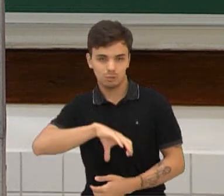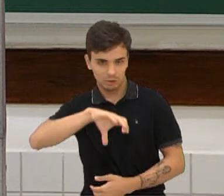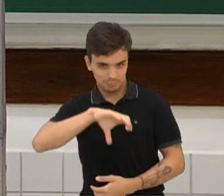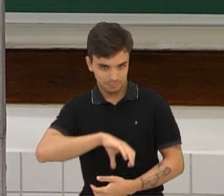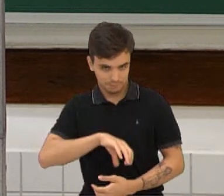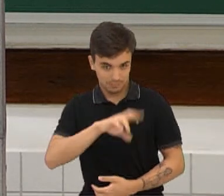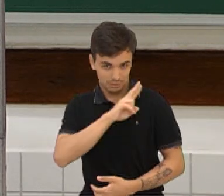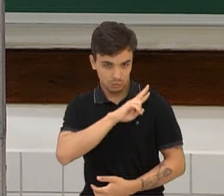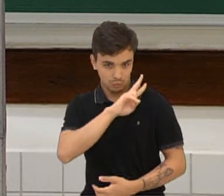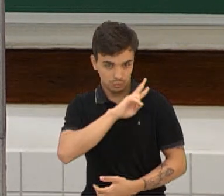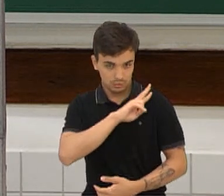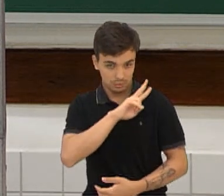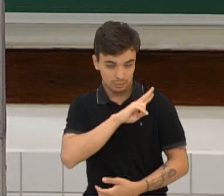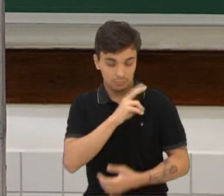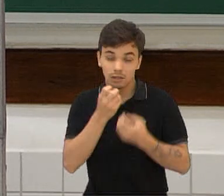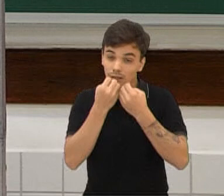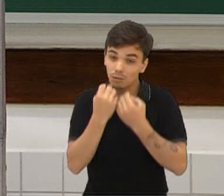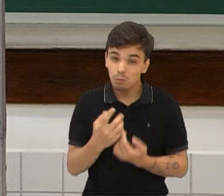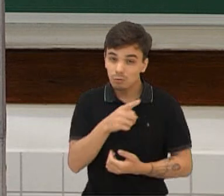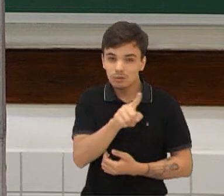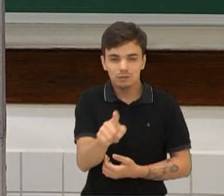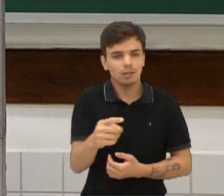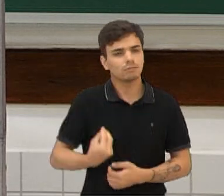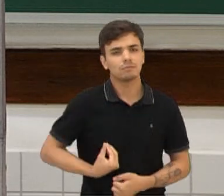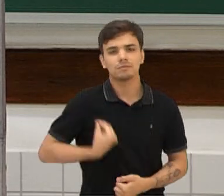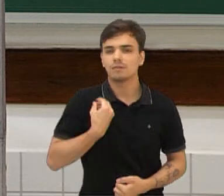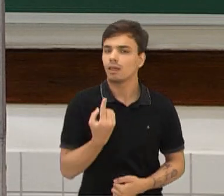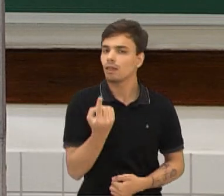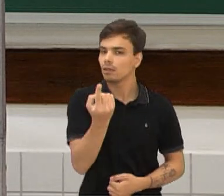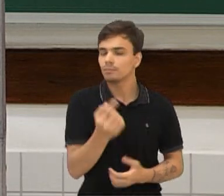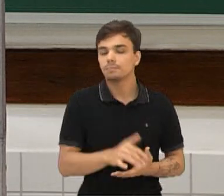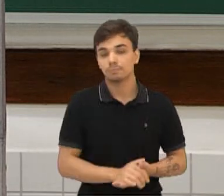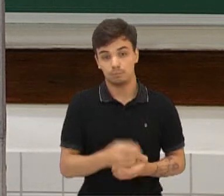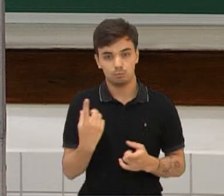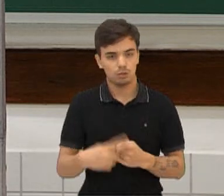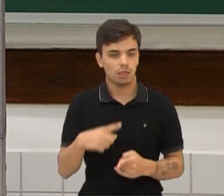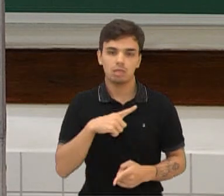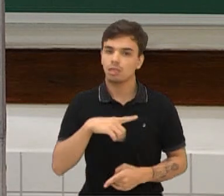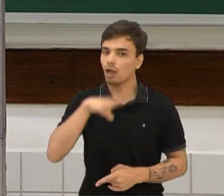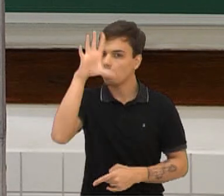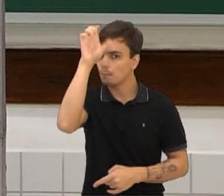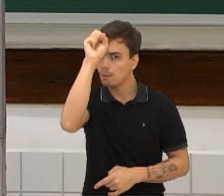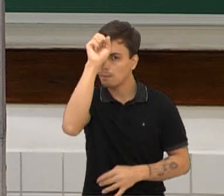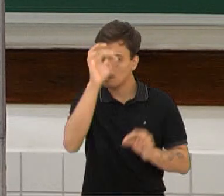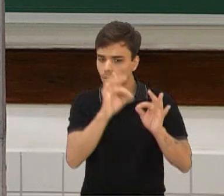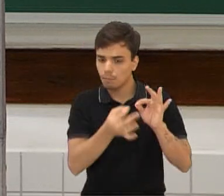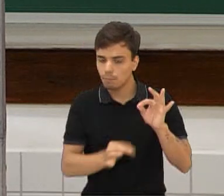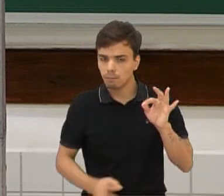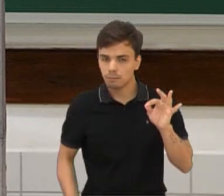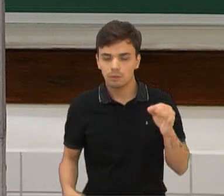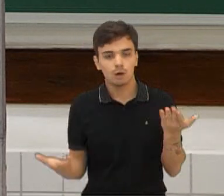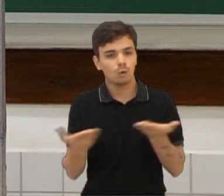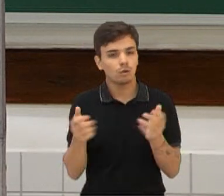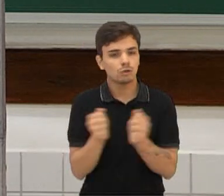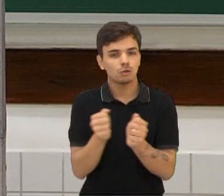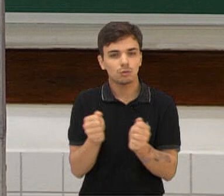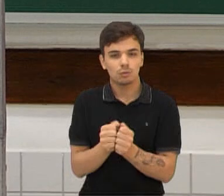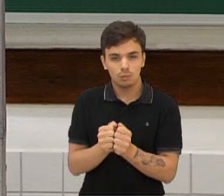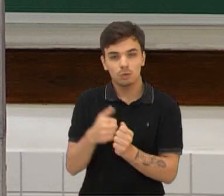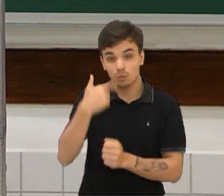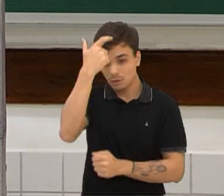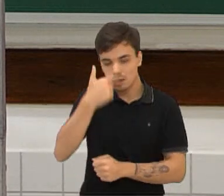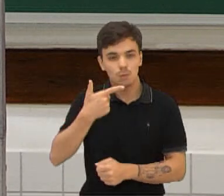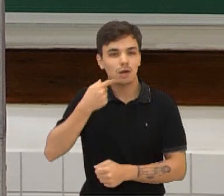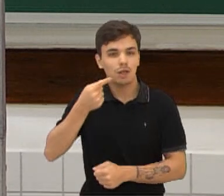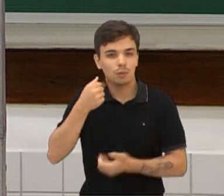Portuguesa da segunda série. E que bom que você está aí, porque a gente tem muito que aprender hoje. Estou aqui com meu colega Cadu, que veio